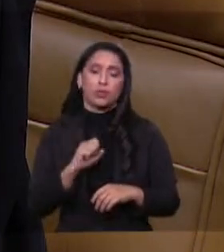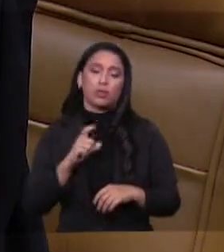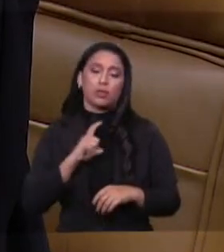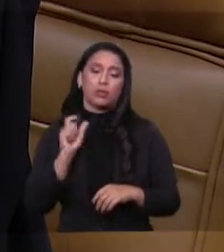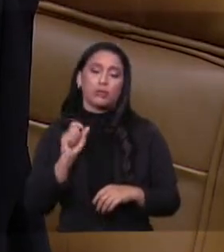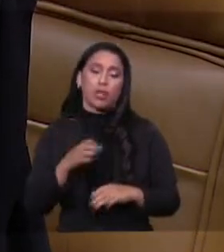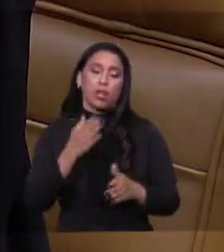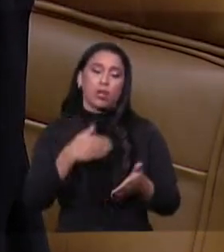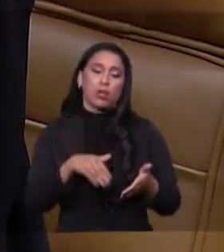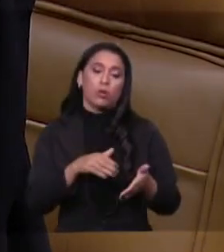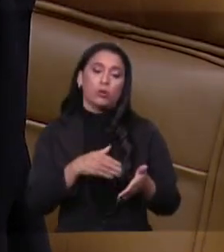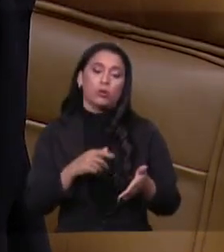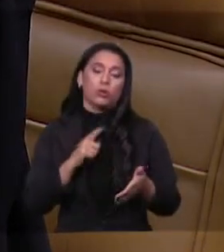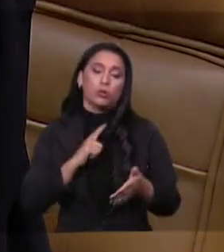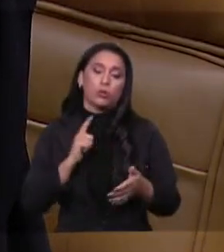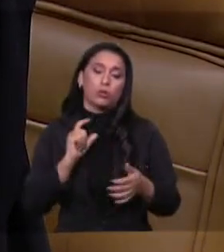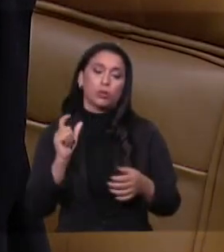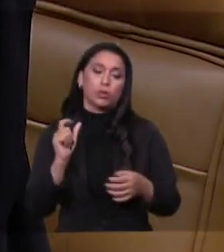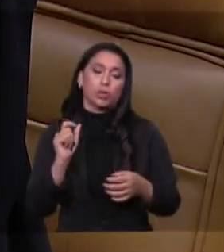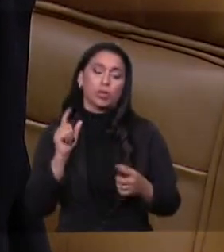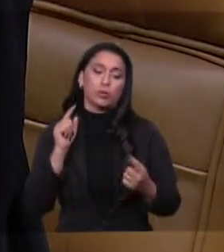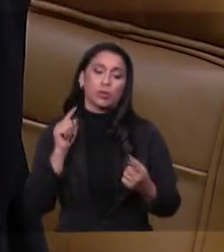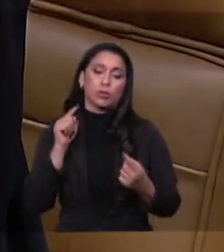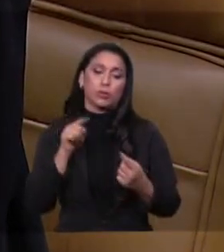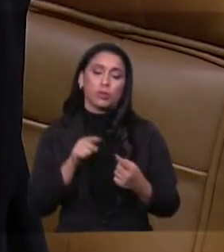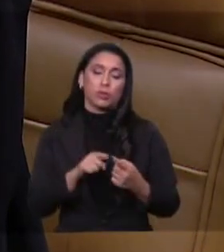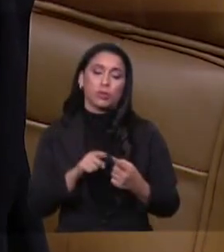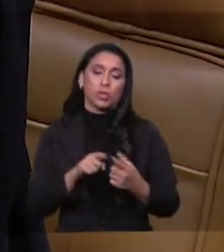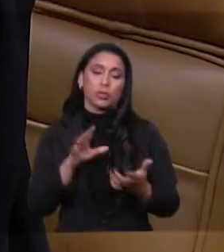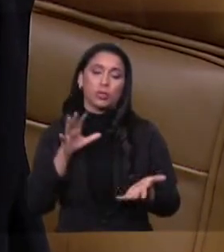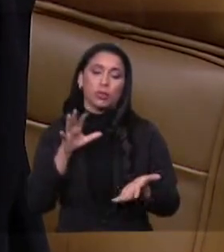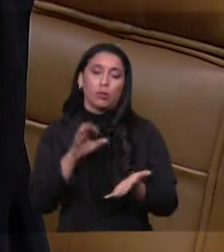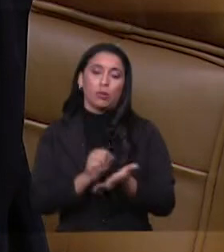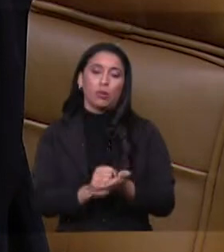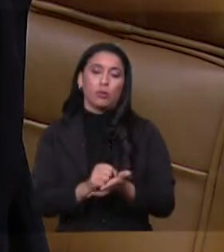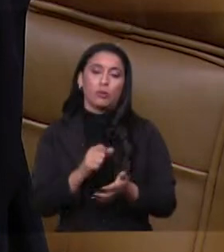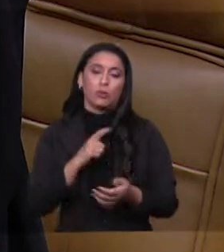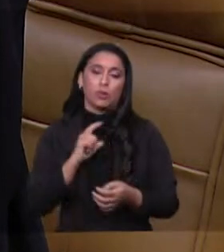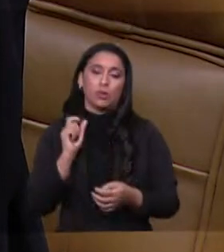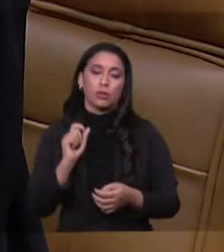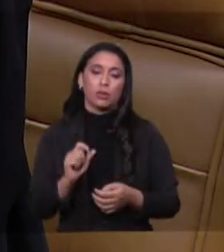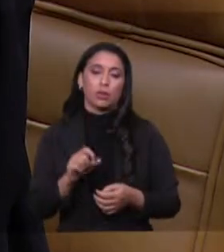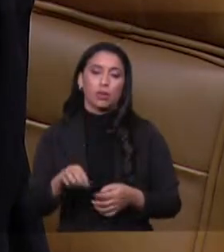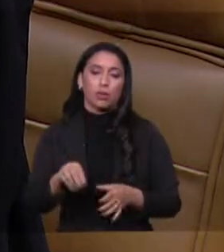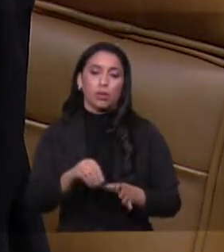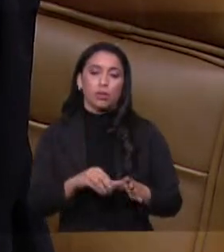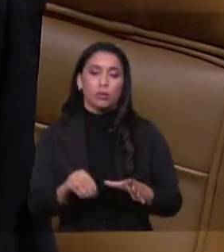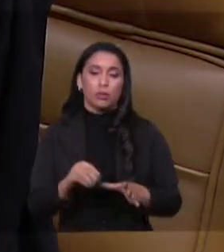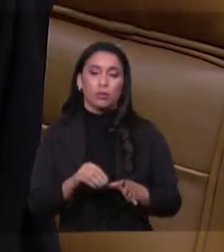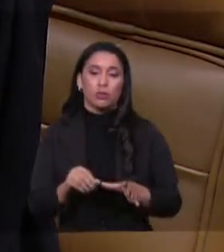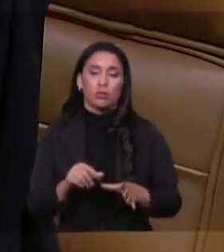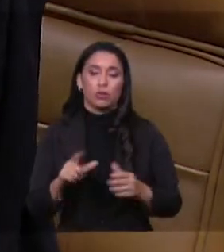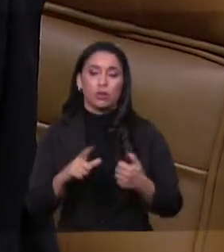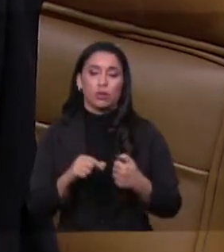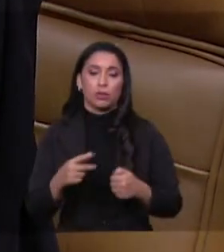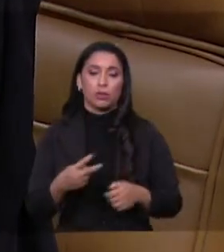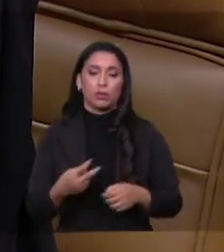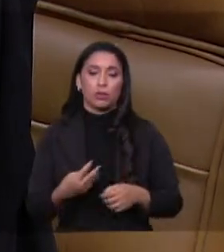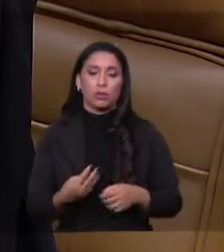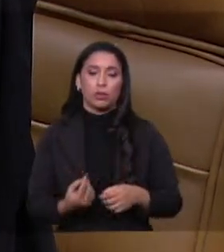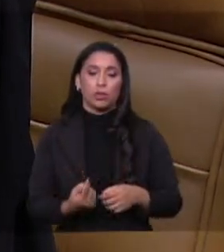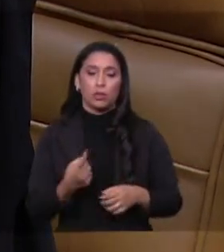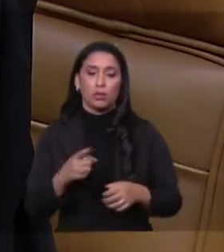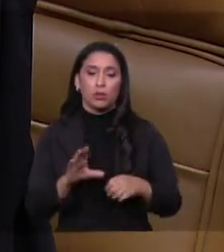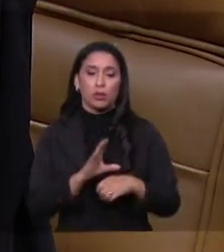reputar nulos os atos que tenham por objeto a ocupação, o domínio e a posse de terras a que se refere o artigo 231 da